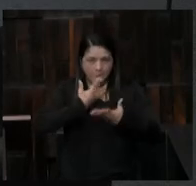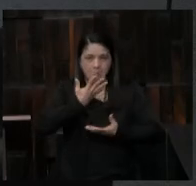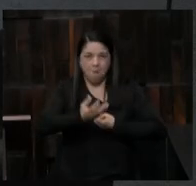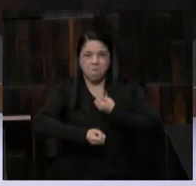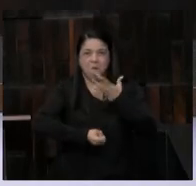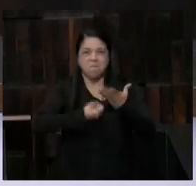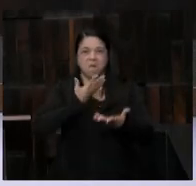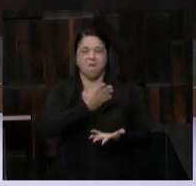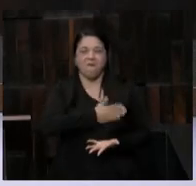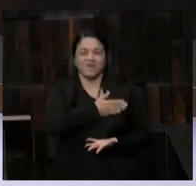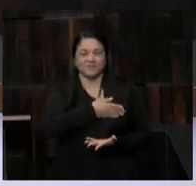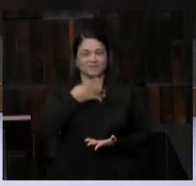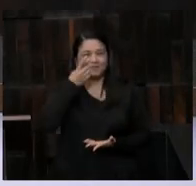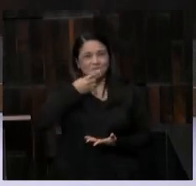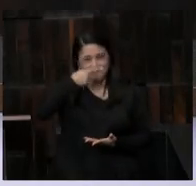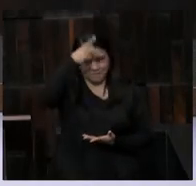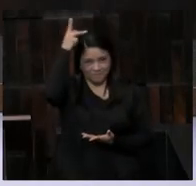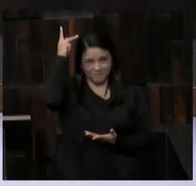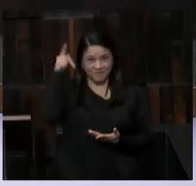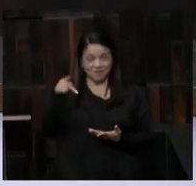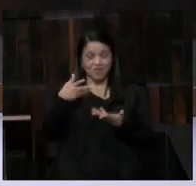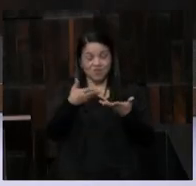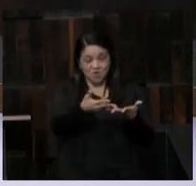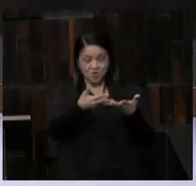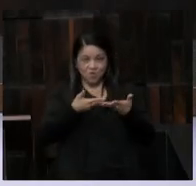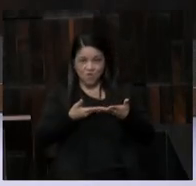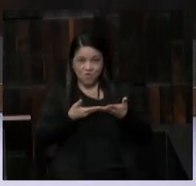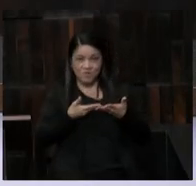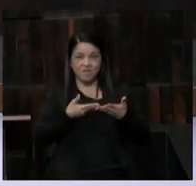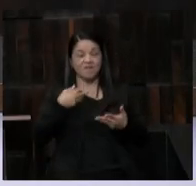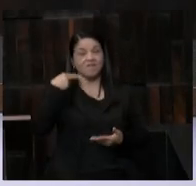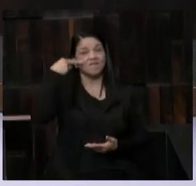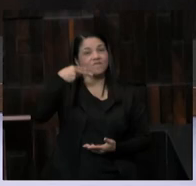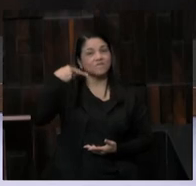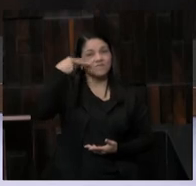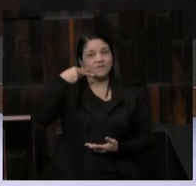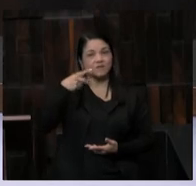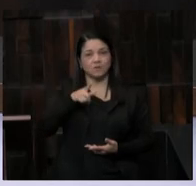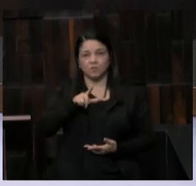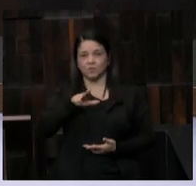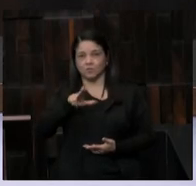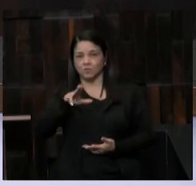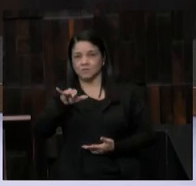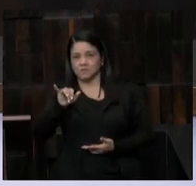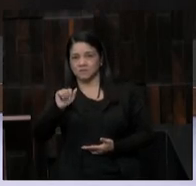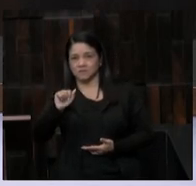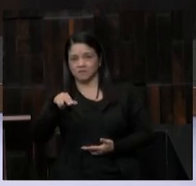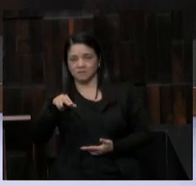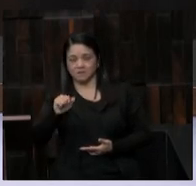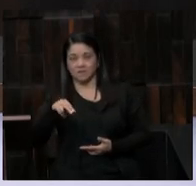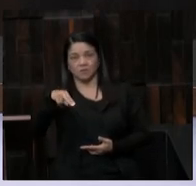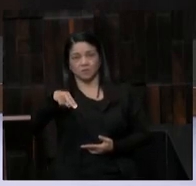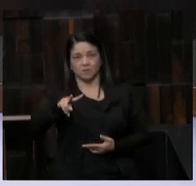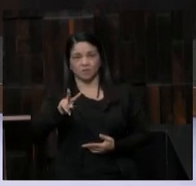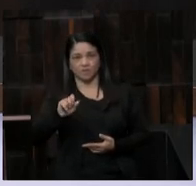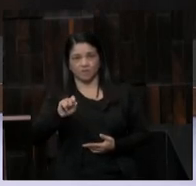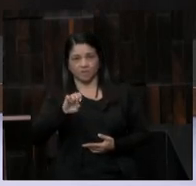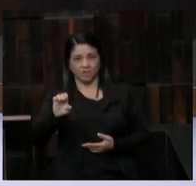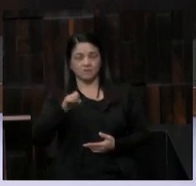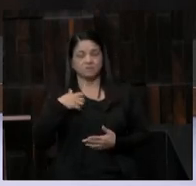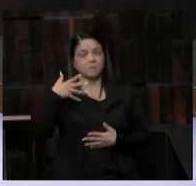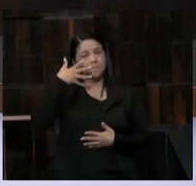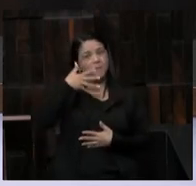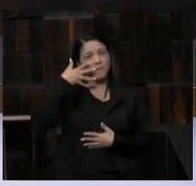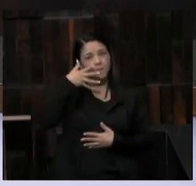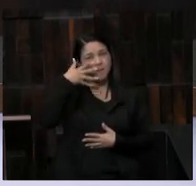deputado Fred, a gente vai convidar a vereadora Luciana Novaes para poder fazer uso da